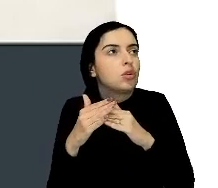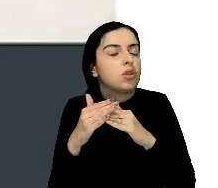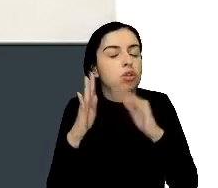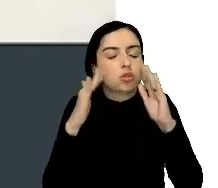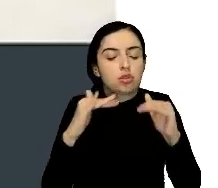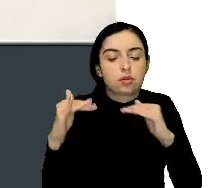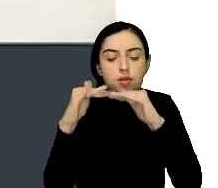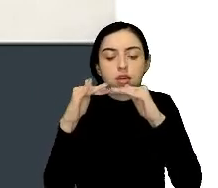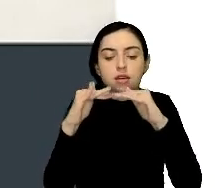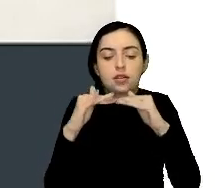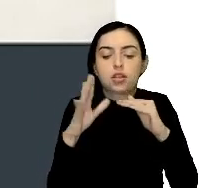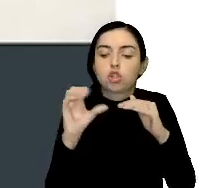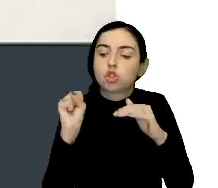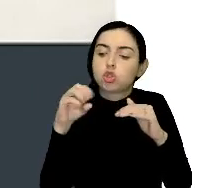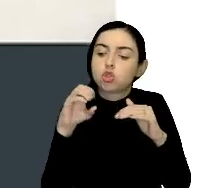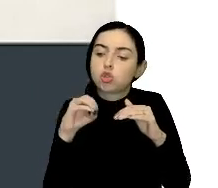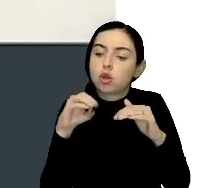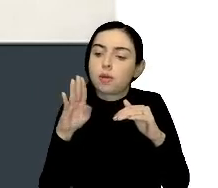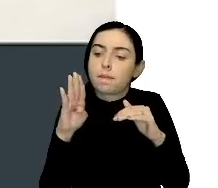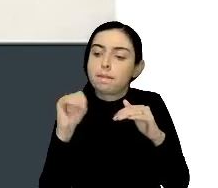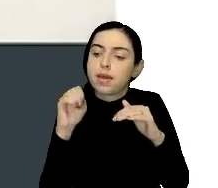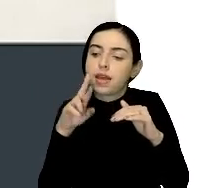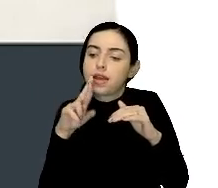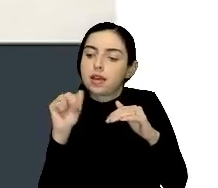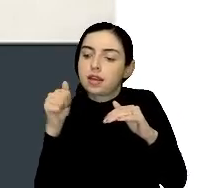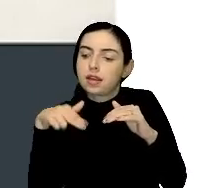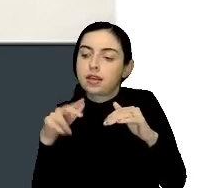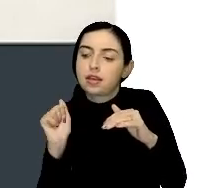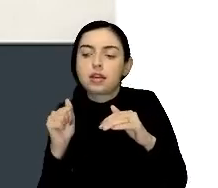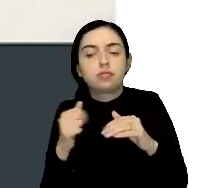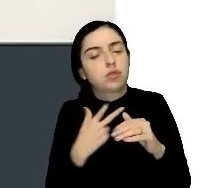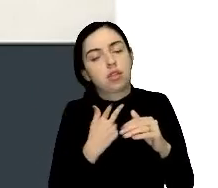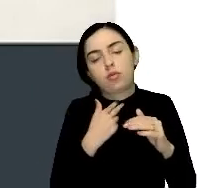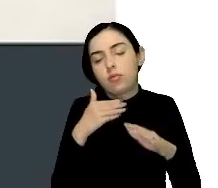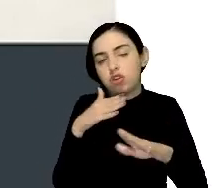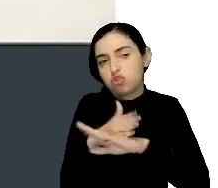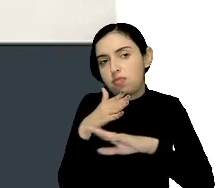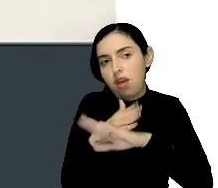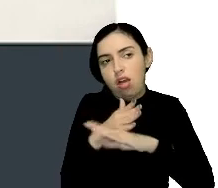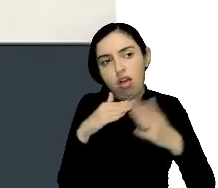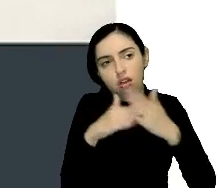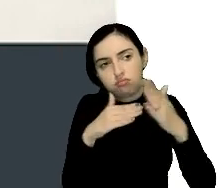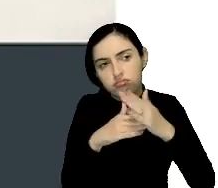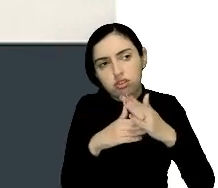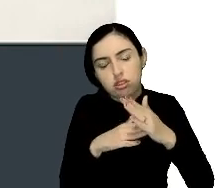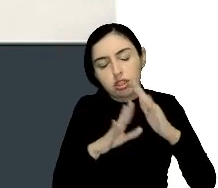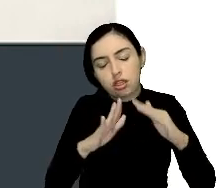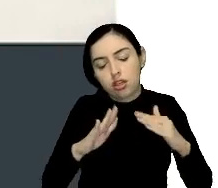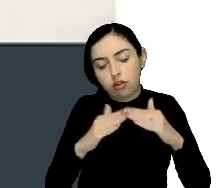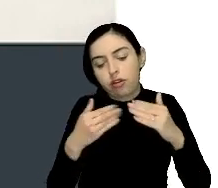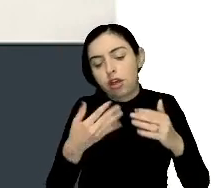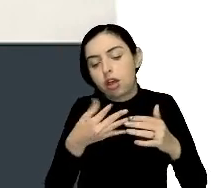você pode barrar qualquer um na fronteira, e já não pode mais. Não pode barrar na fronteira,